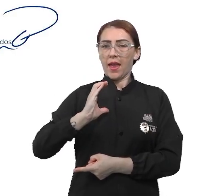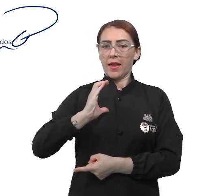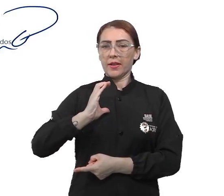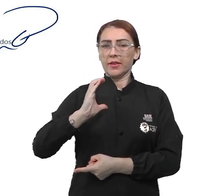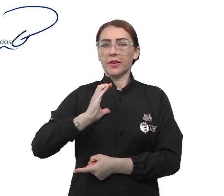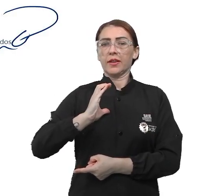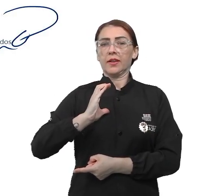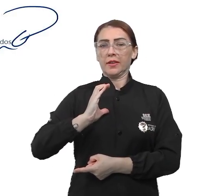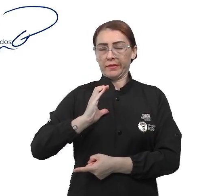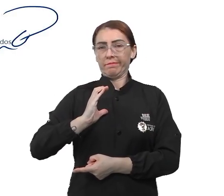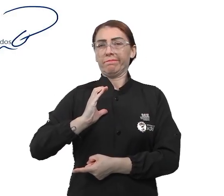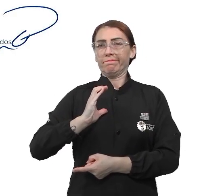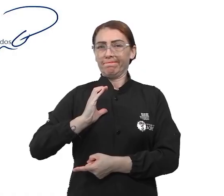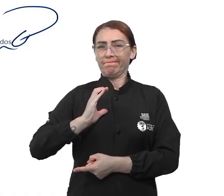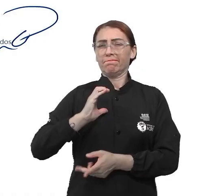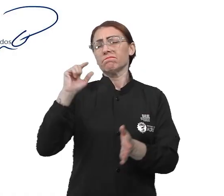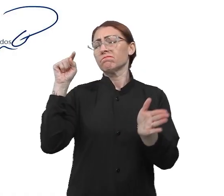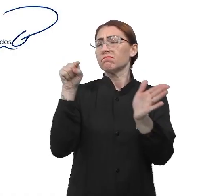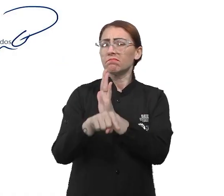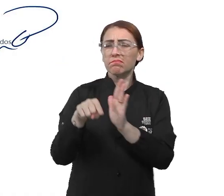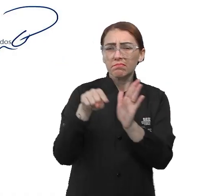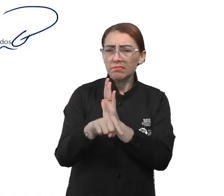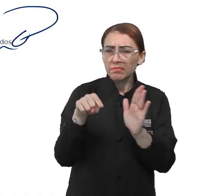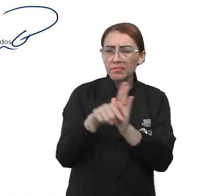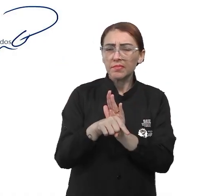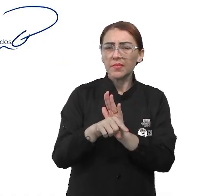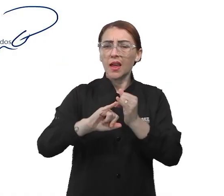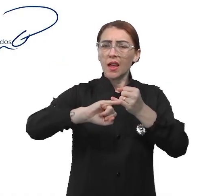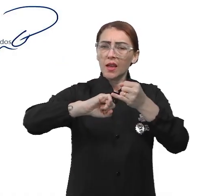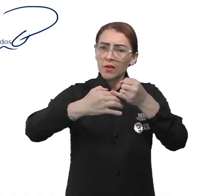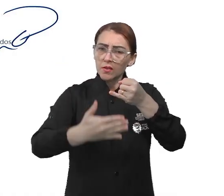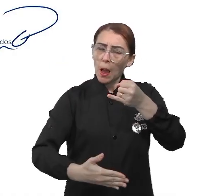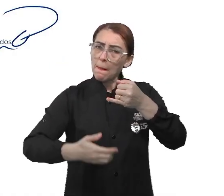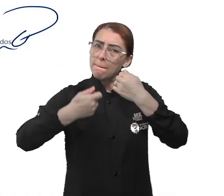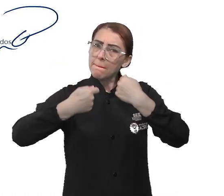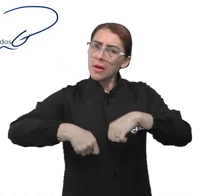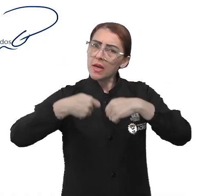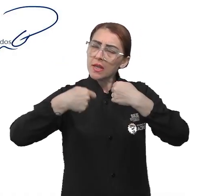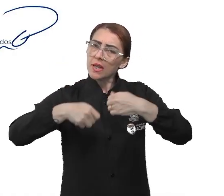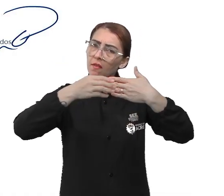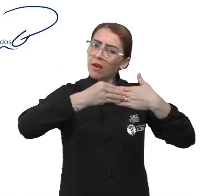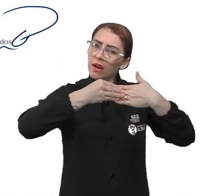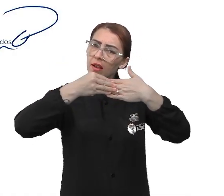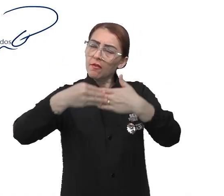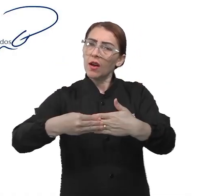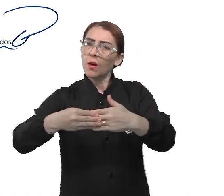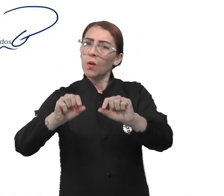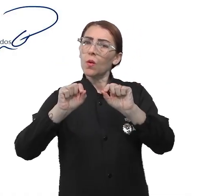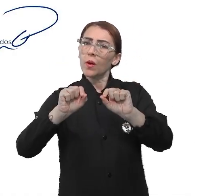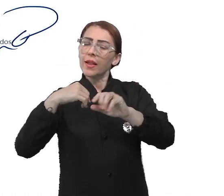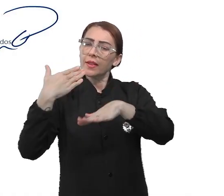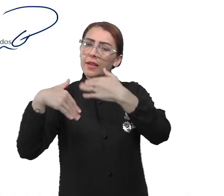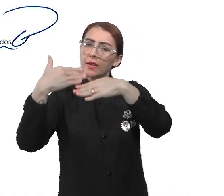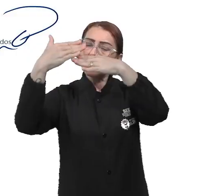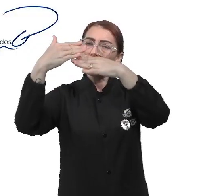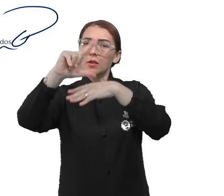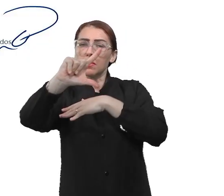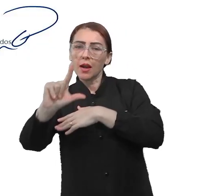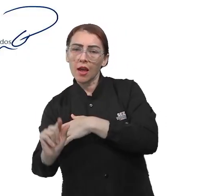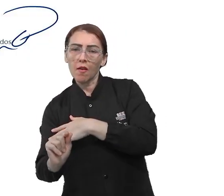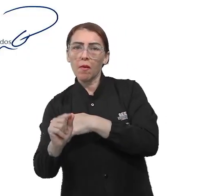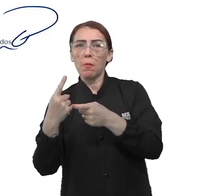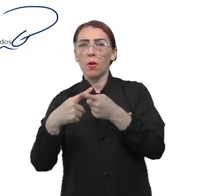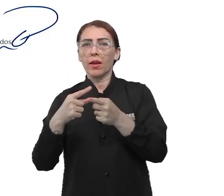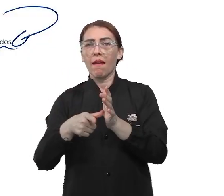é altamente questionável. Aquela justificativa de que precisava se levar desenvolvimento para a